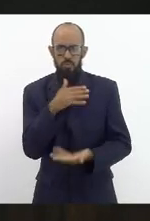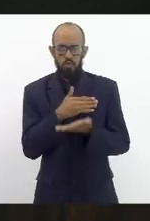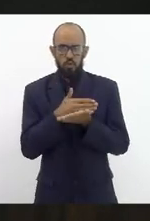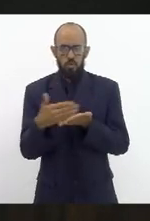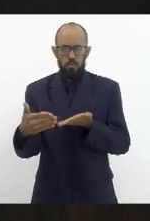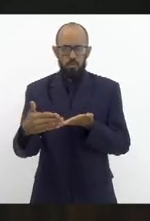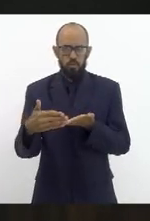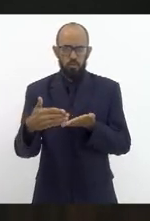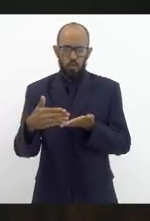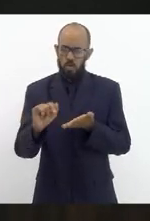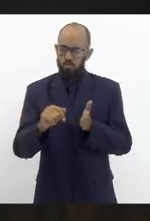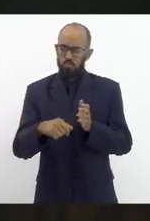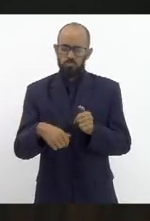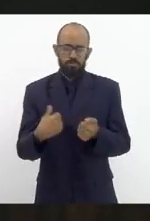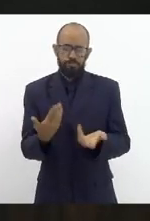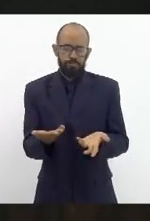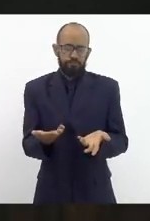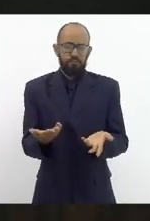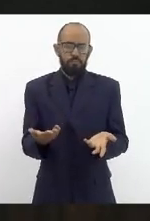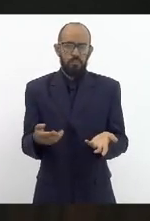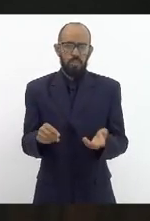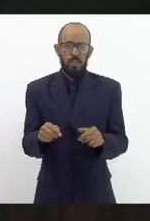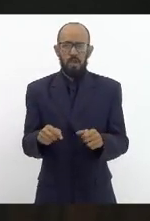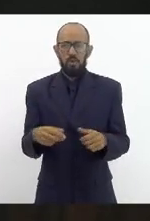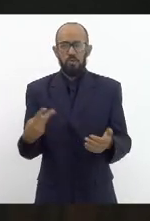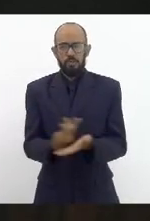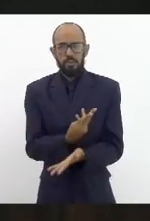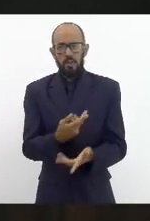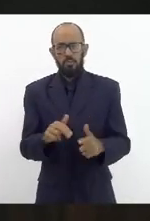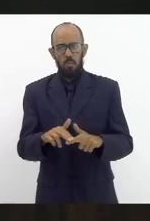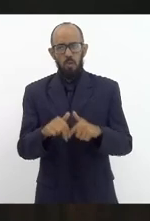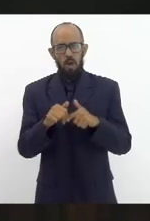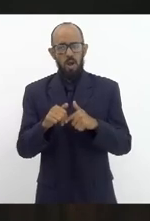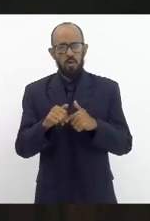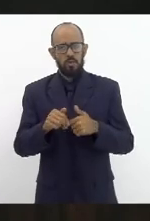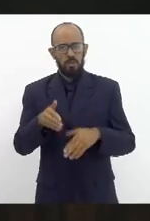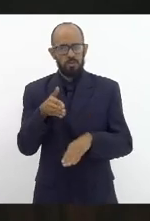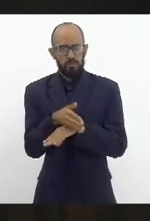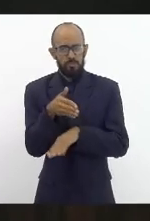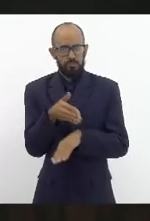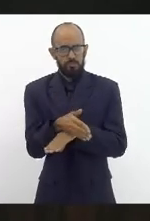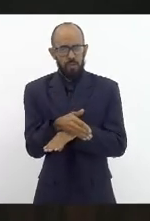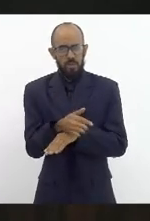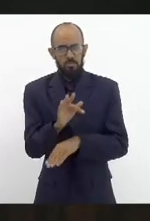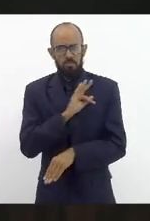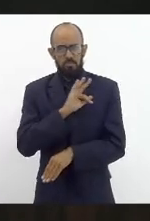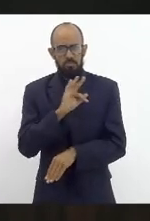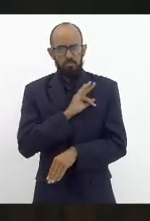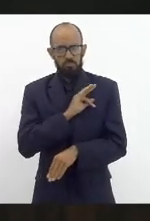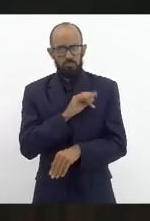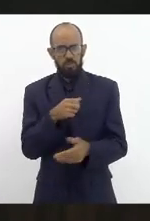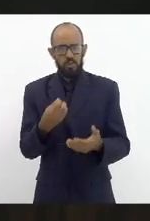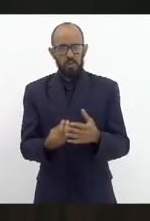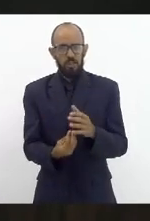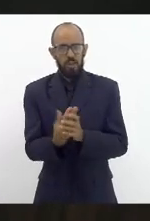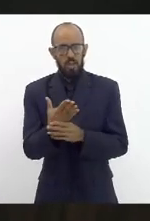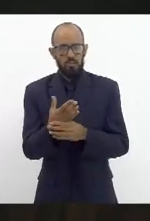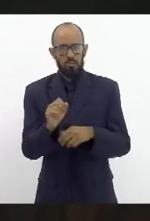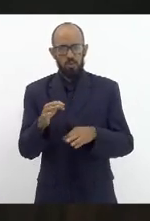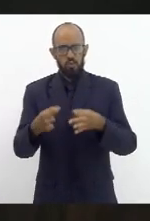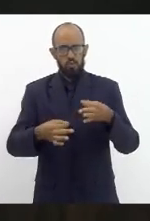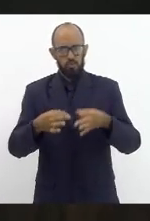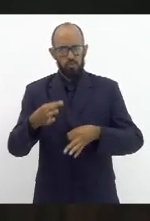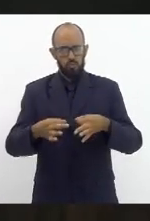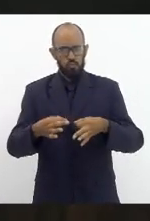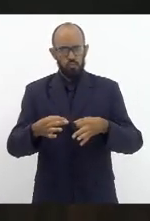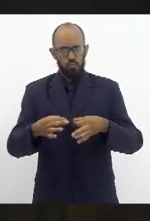começaram a aparecer devido a essas operações policiais, operações realizadas por Judiciário, Ministério Público, enfim. Então hoje